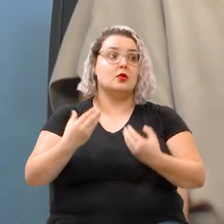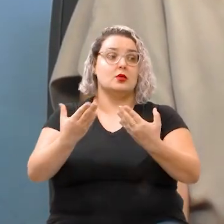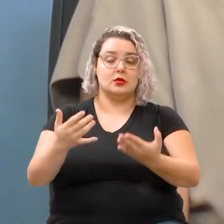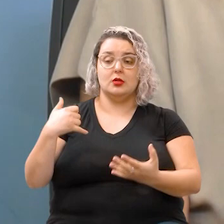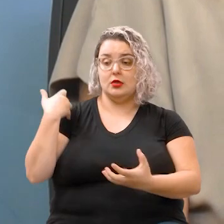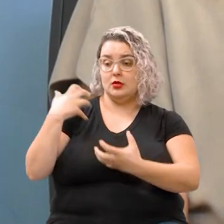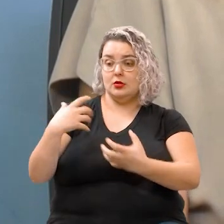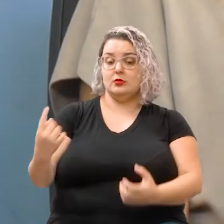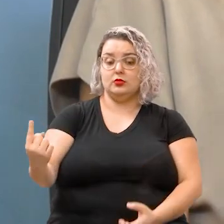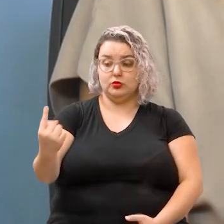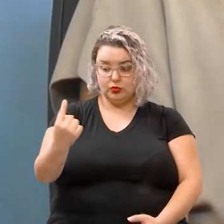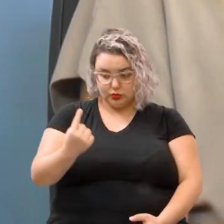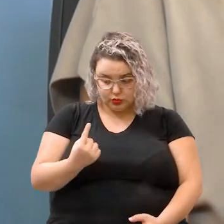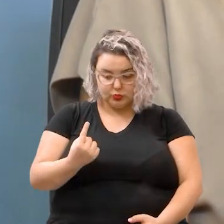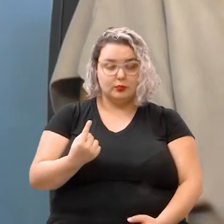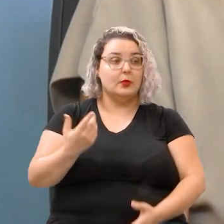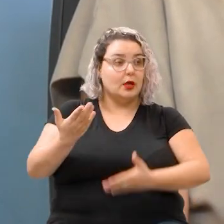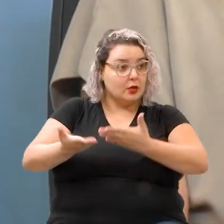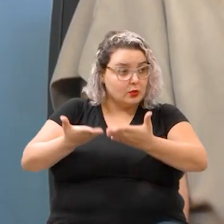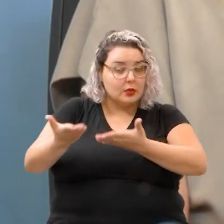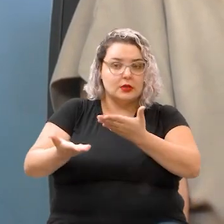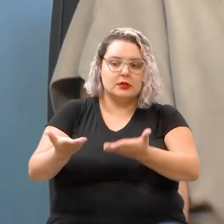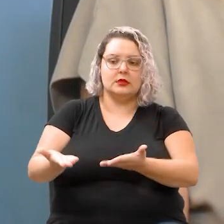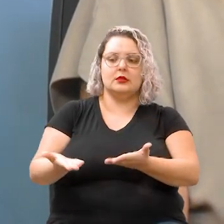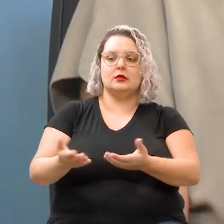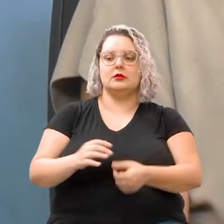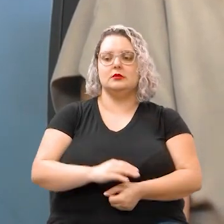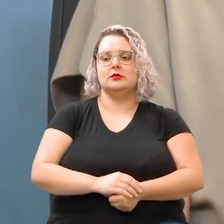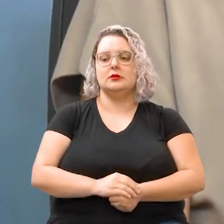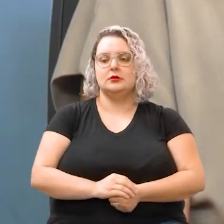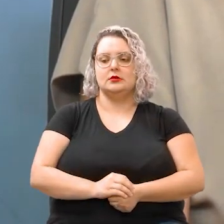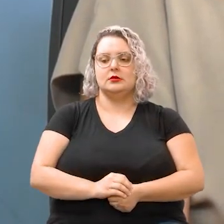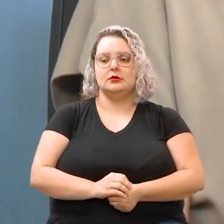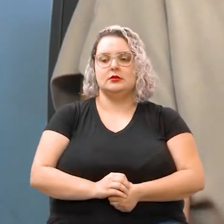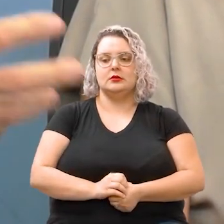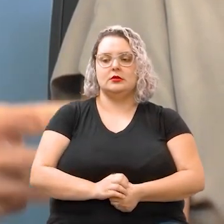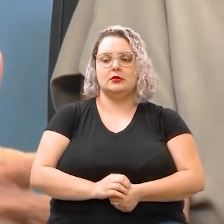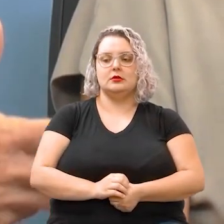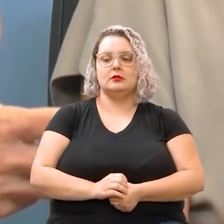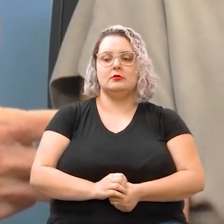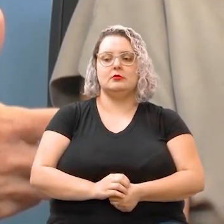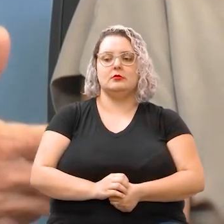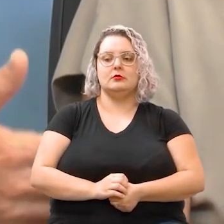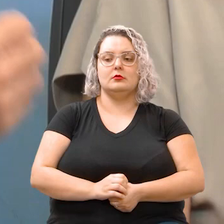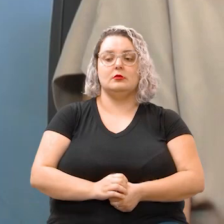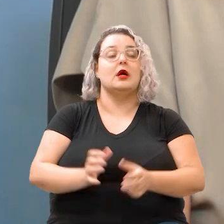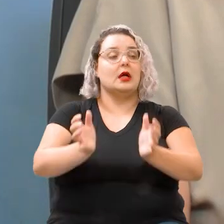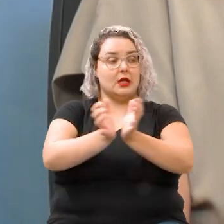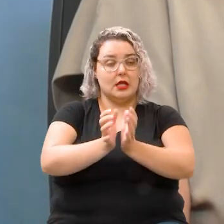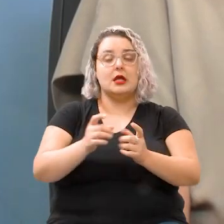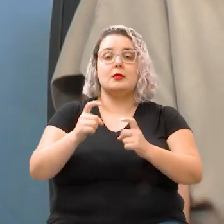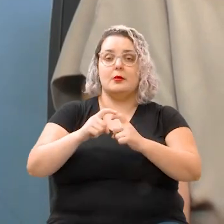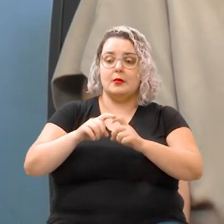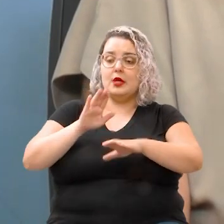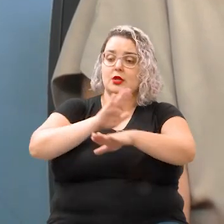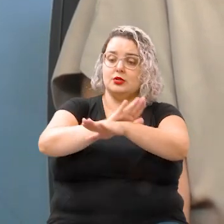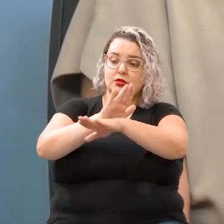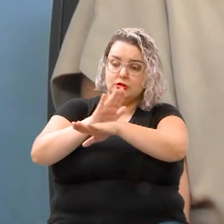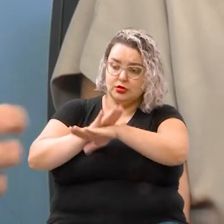o idoso, né, para que ele para que ele colabore, né, com